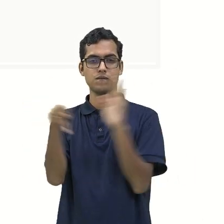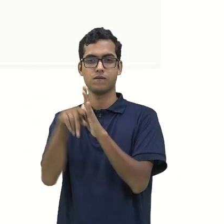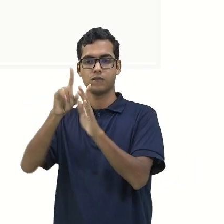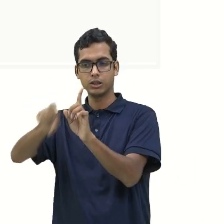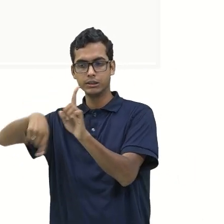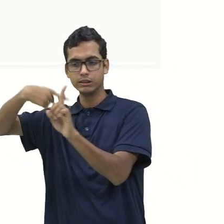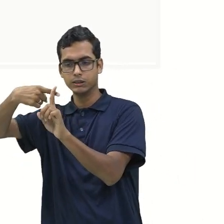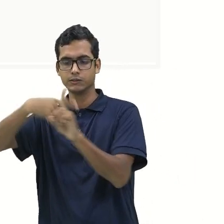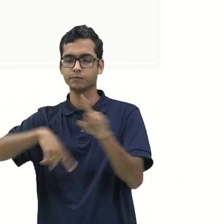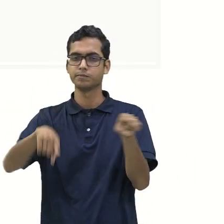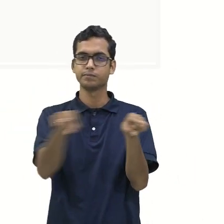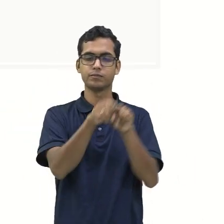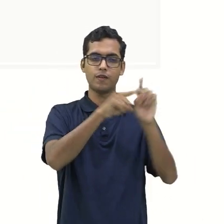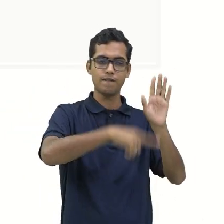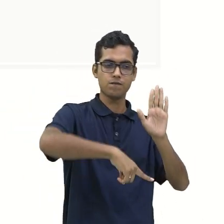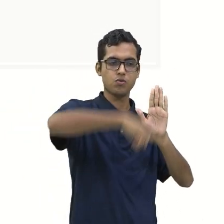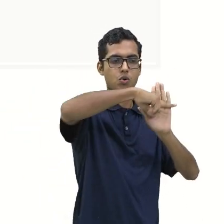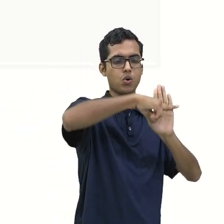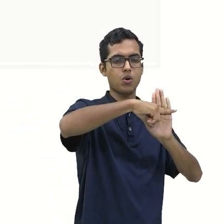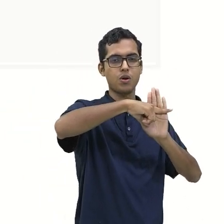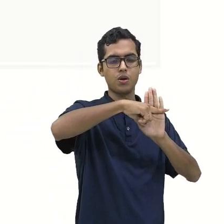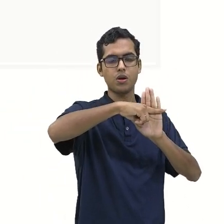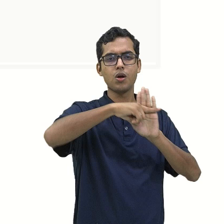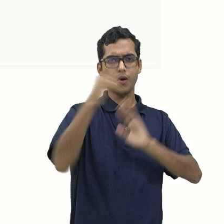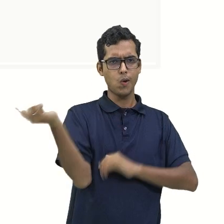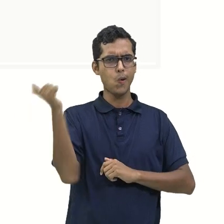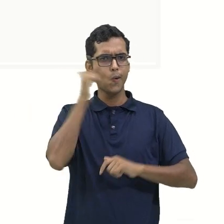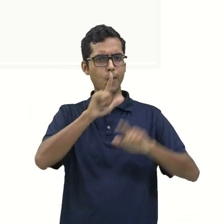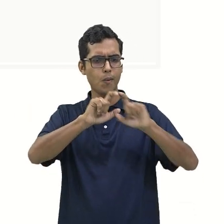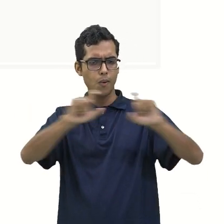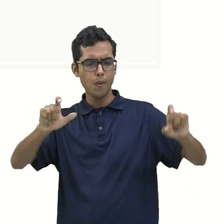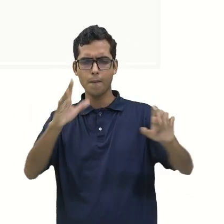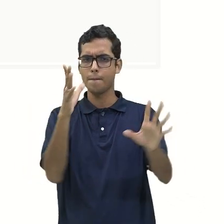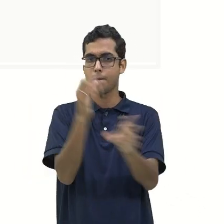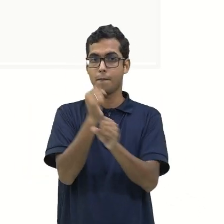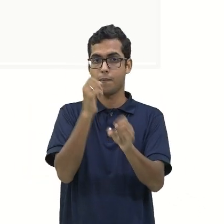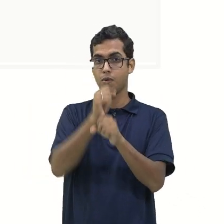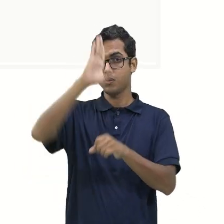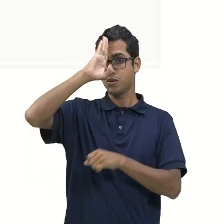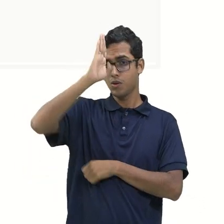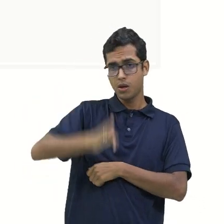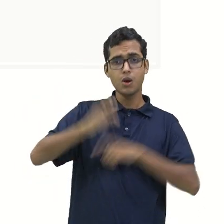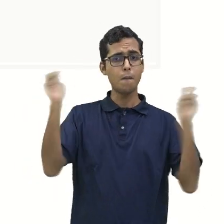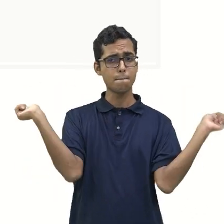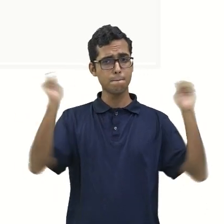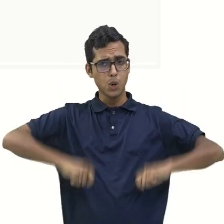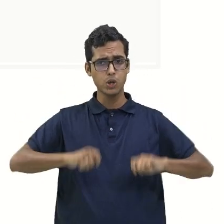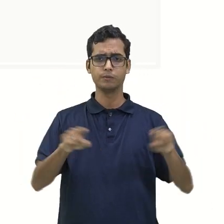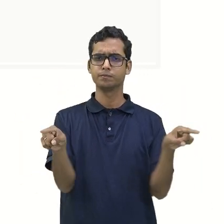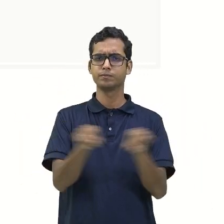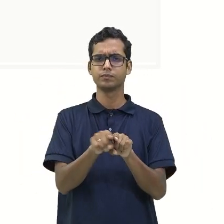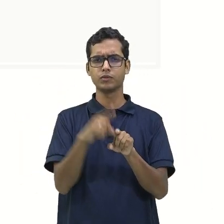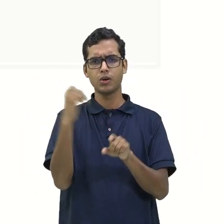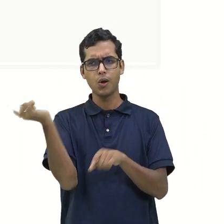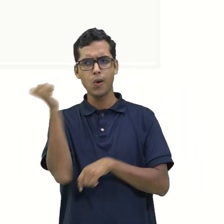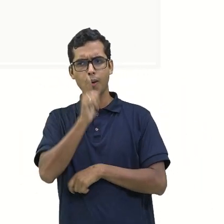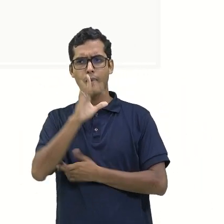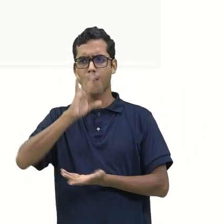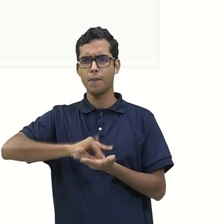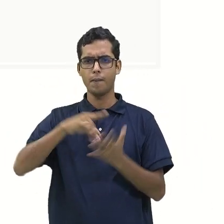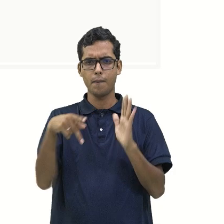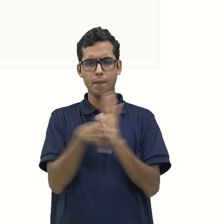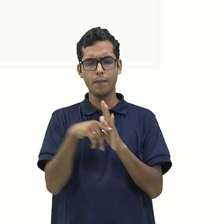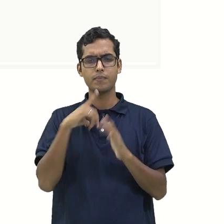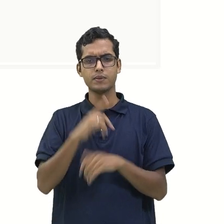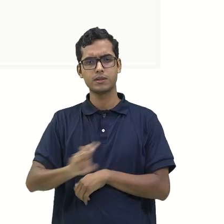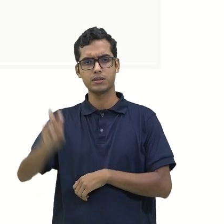subtração, eu posso fazer a operação direto ali, ou seja, eu vou multiplicar 5